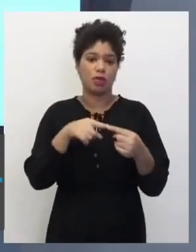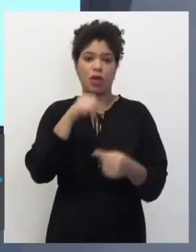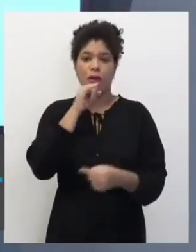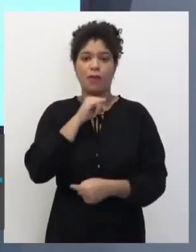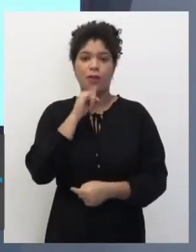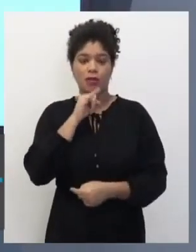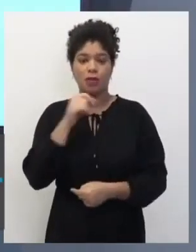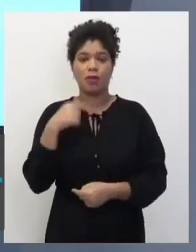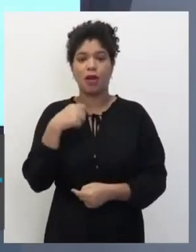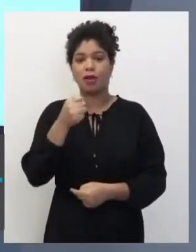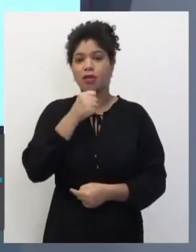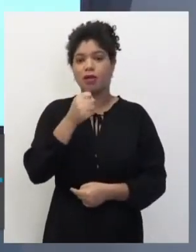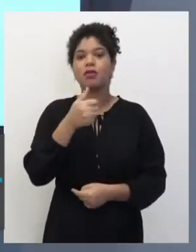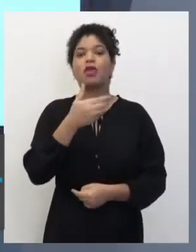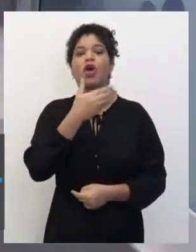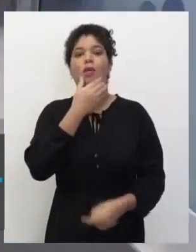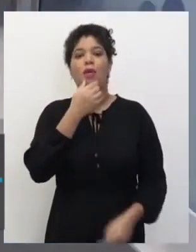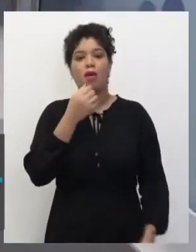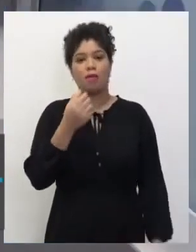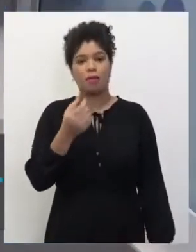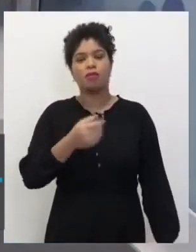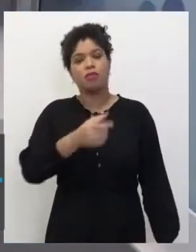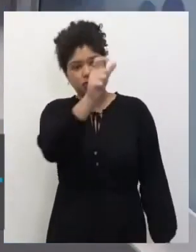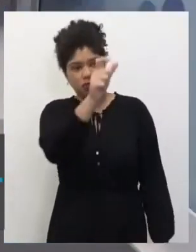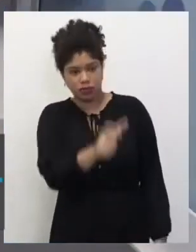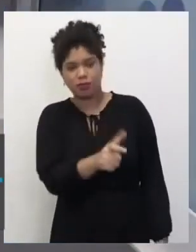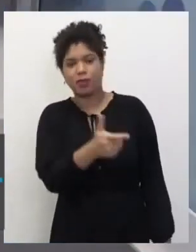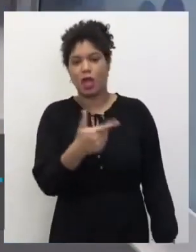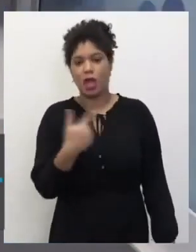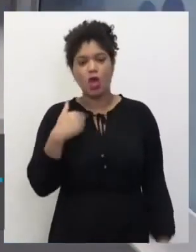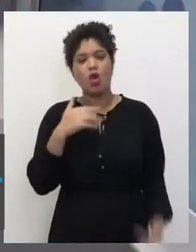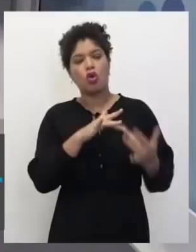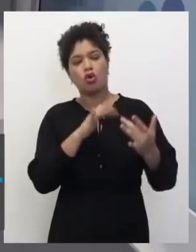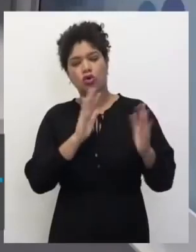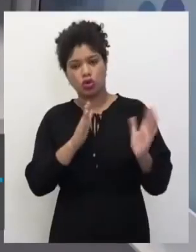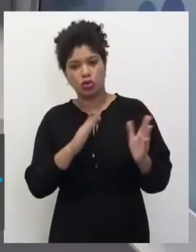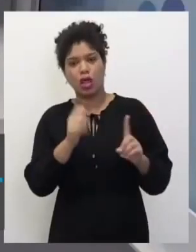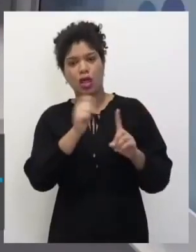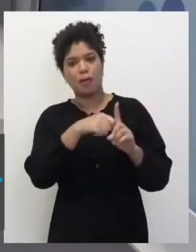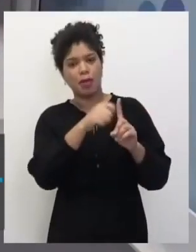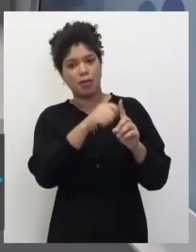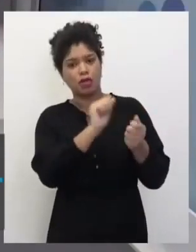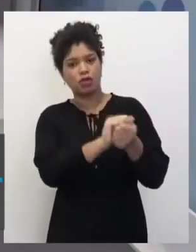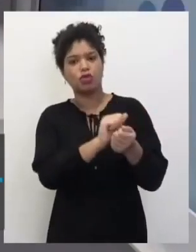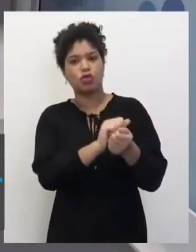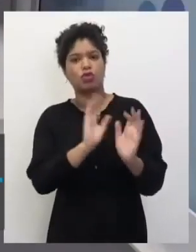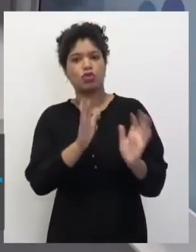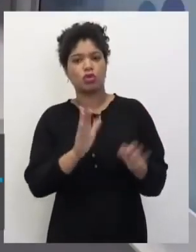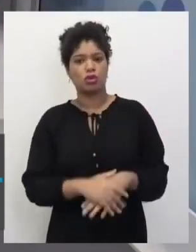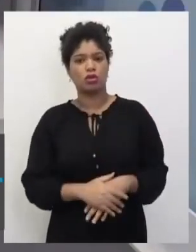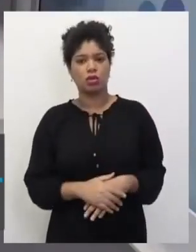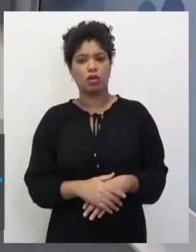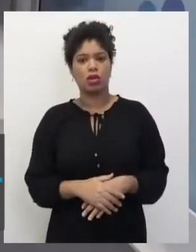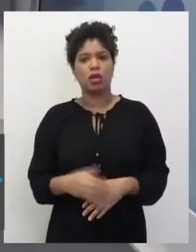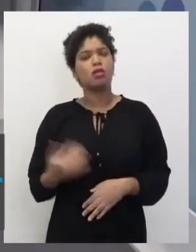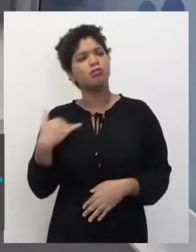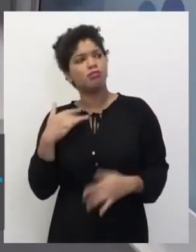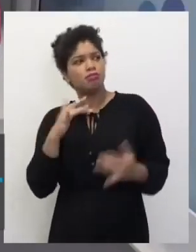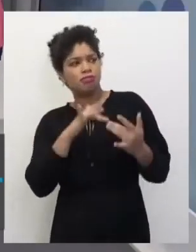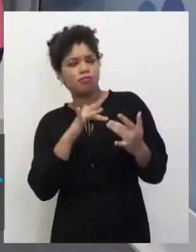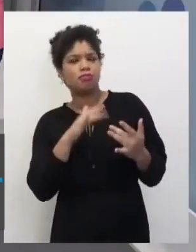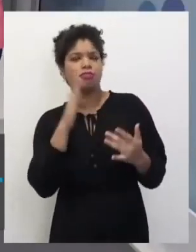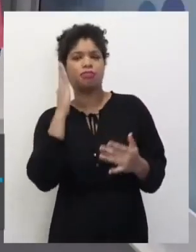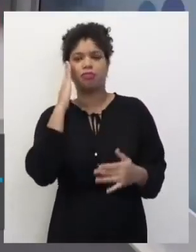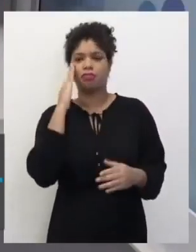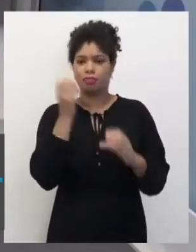entrevistando o professor Ed Joel, é uma pessoa que eu já tenho algum contato, estou há alguns meses aqui, eu tenho uma certa intimidade, já sei